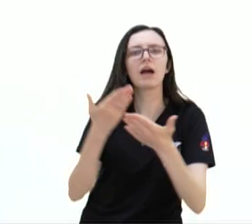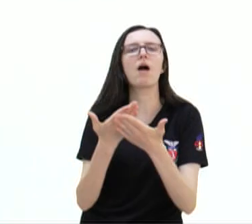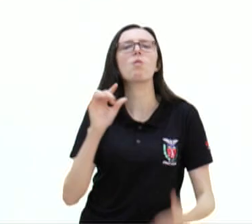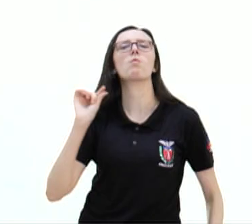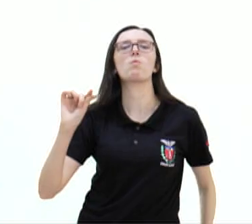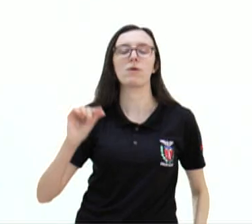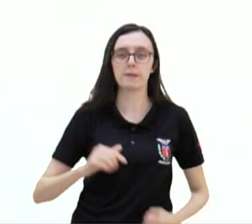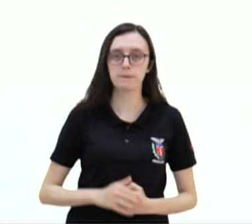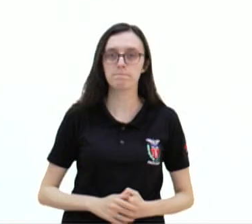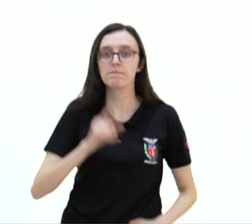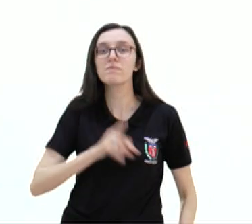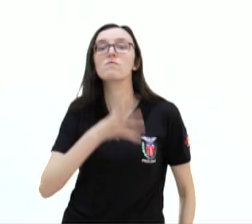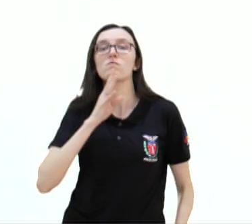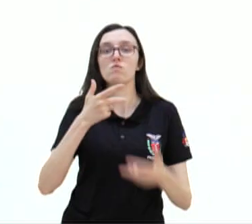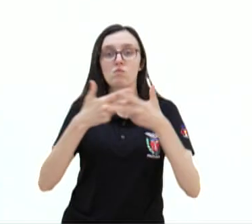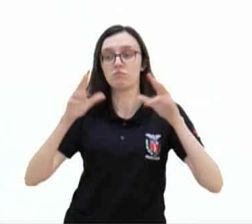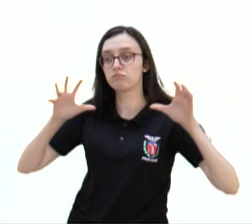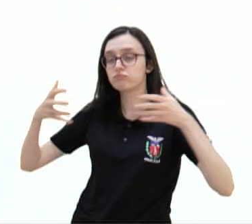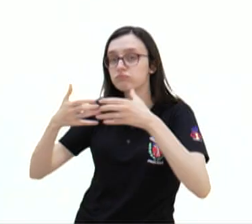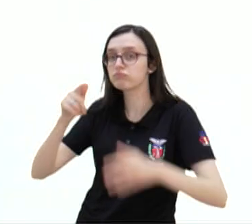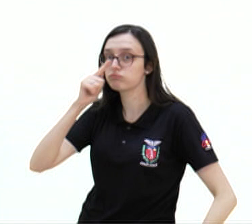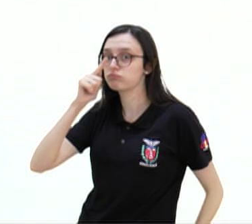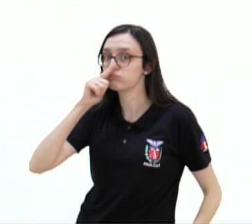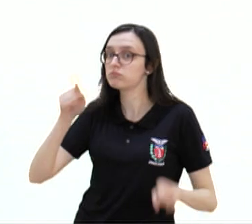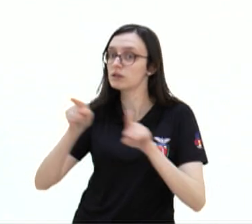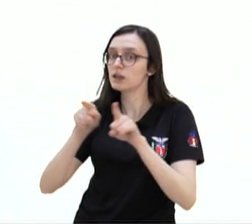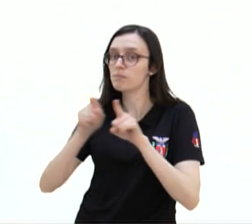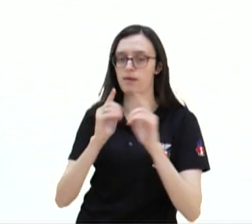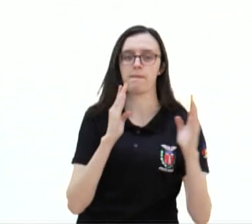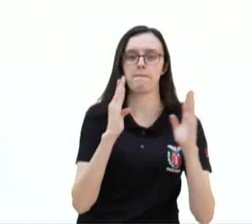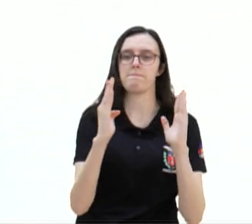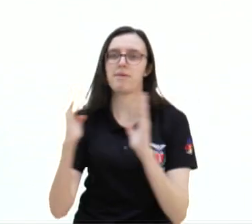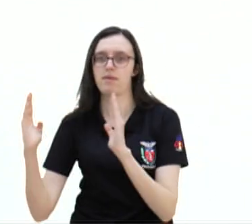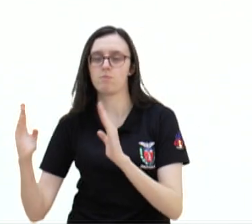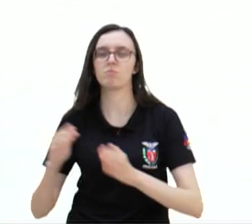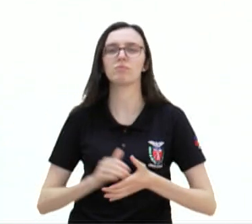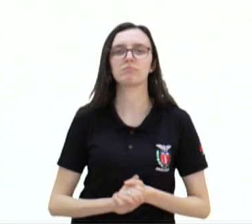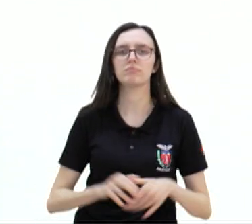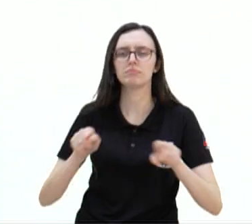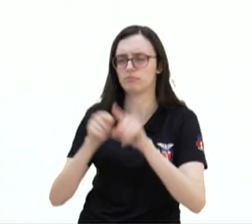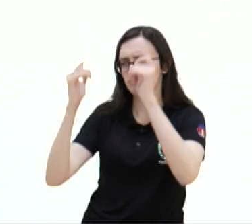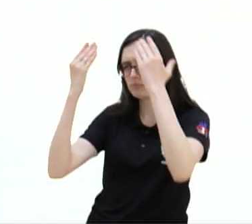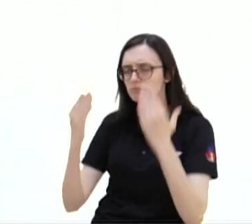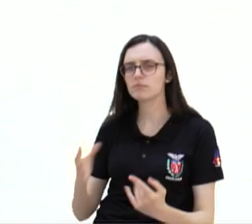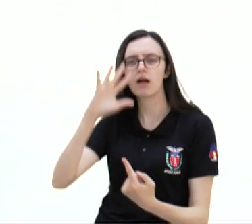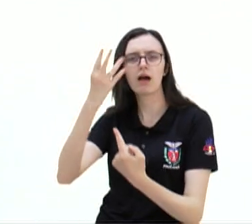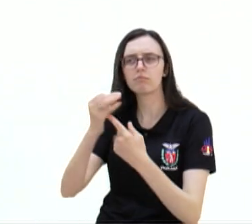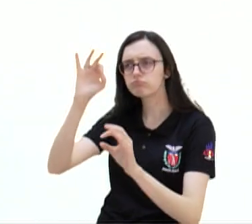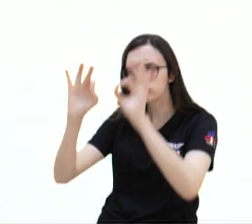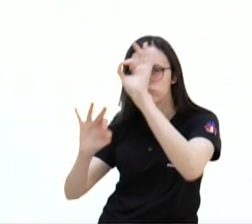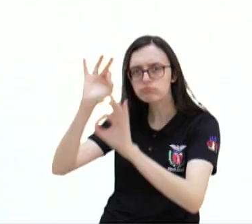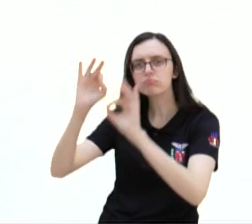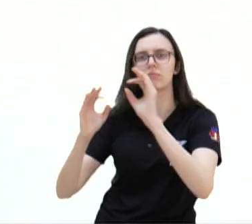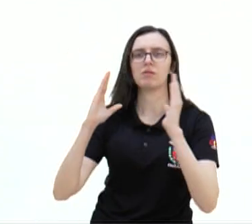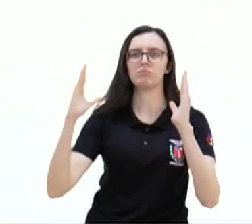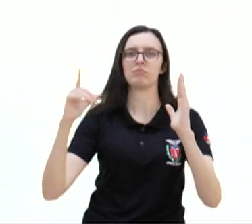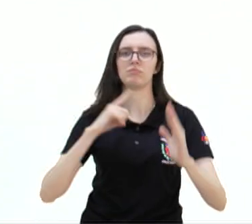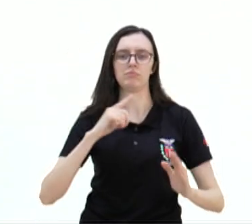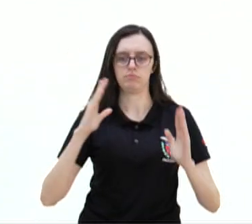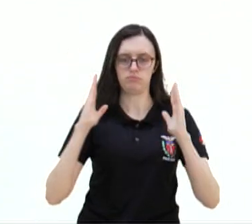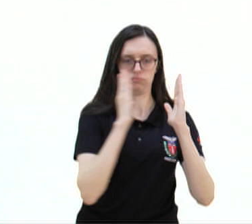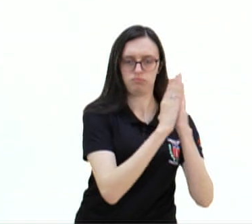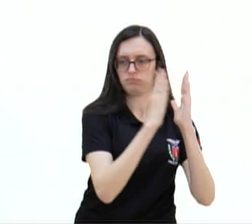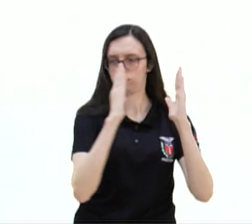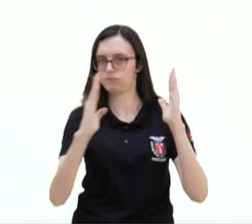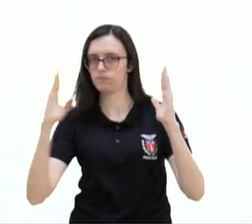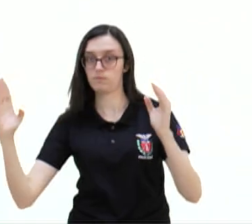aula? Conhecer a civilização grega e os seus períodos, analisar a arte produzida nos períodos homérico, arcaico